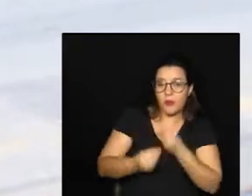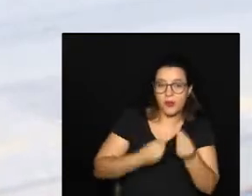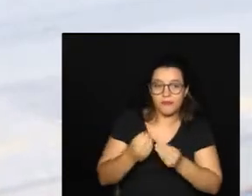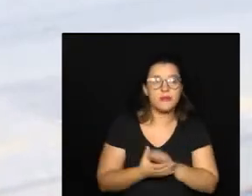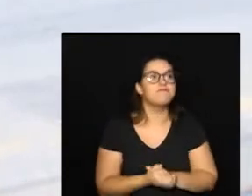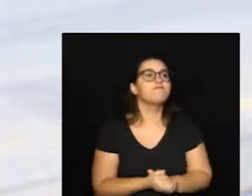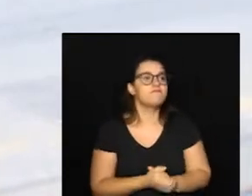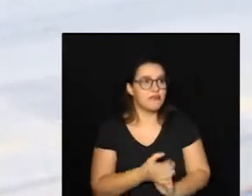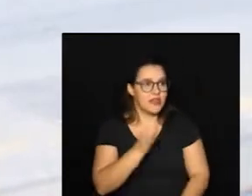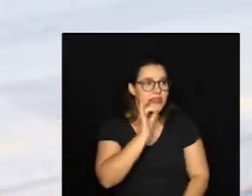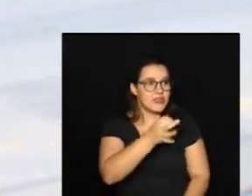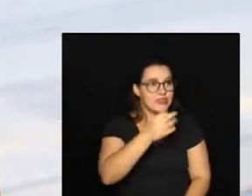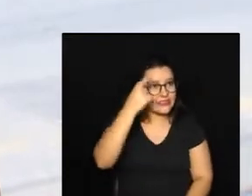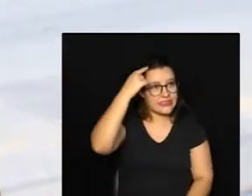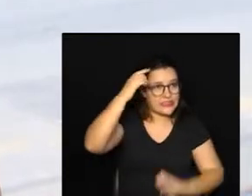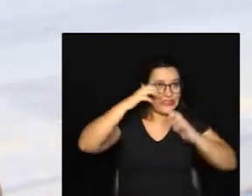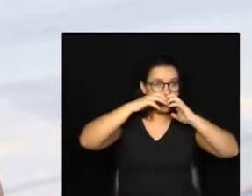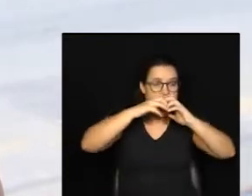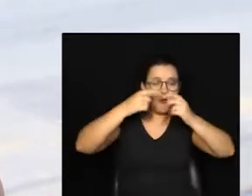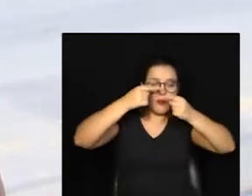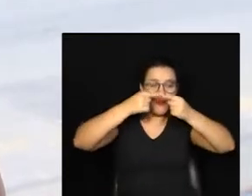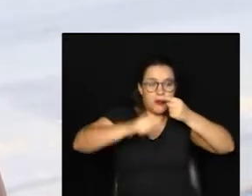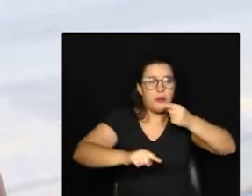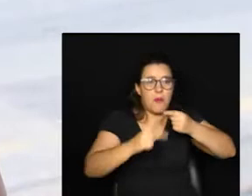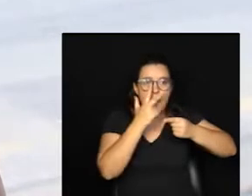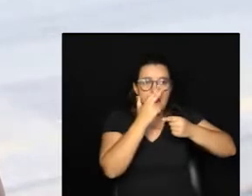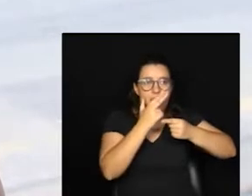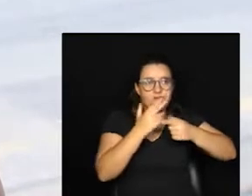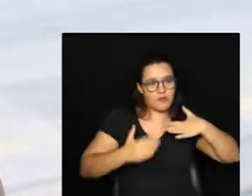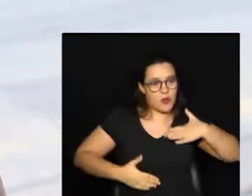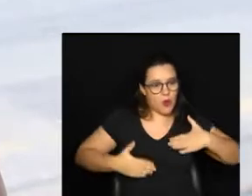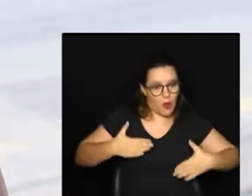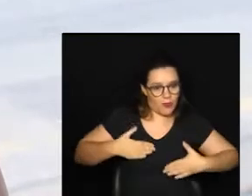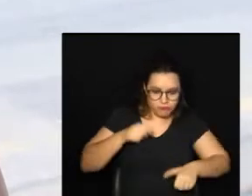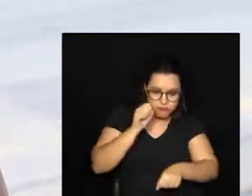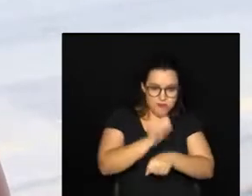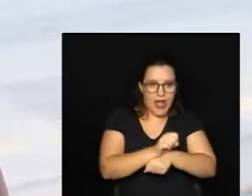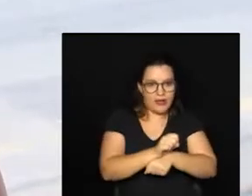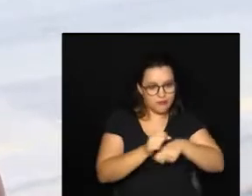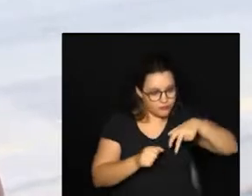vírus pode causar uma paralisia, né? Nós ainda,